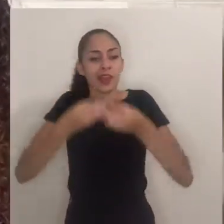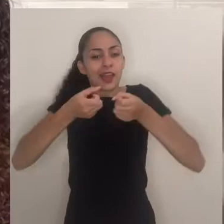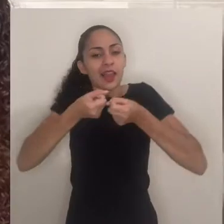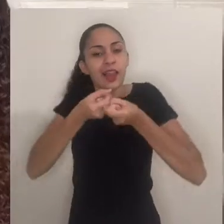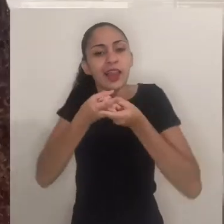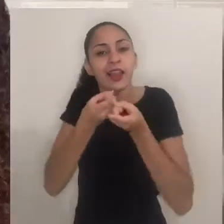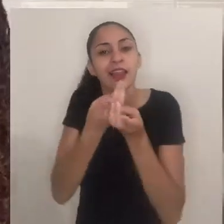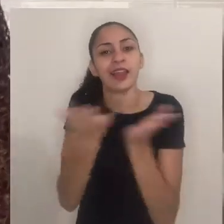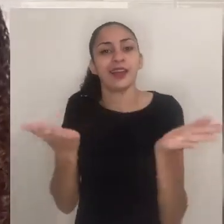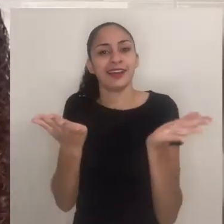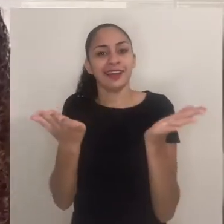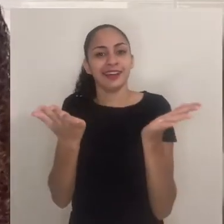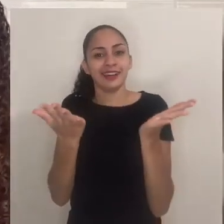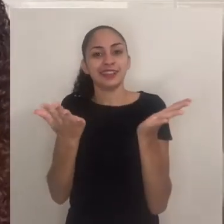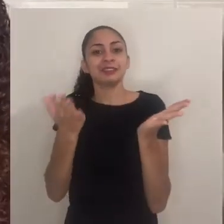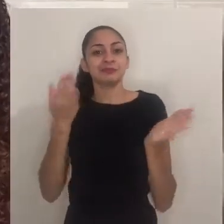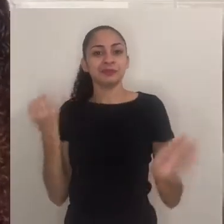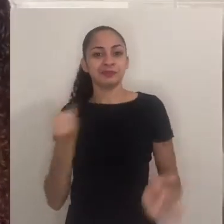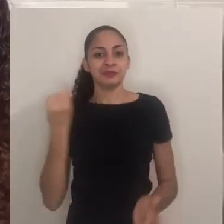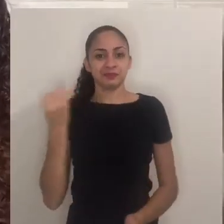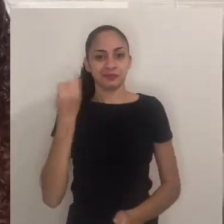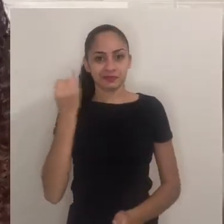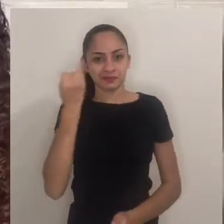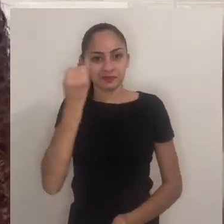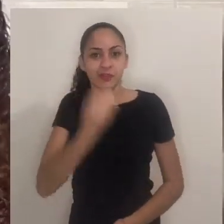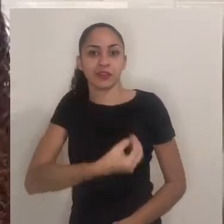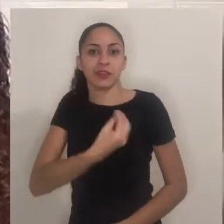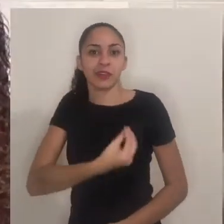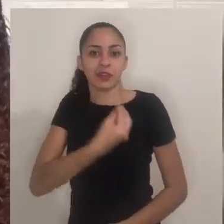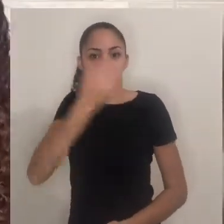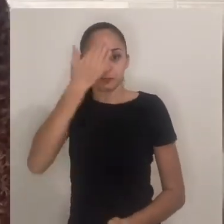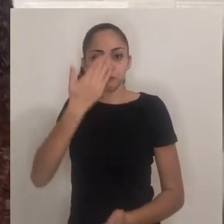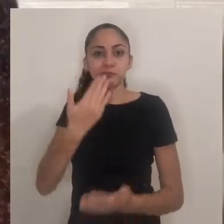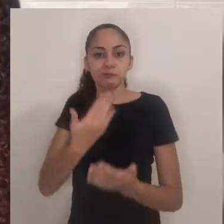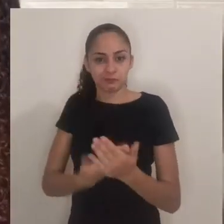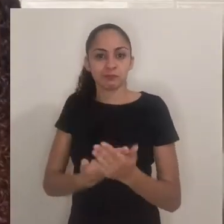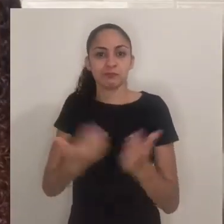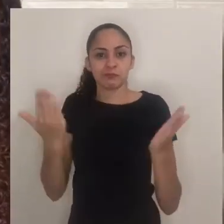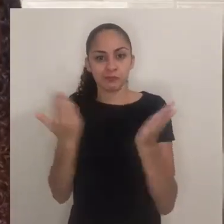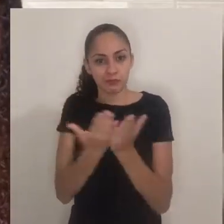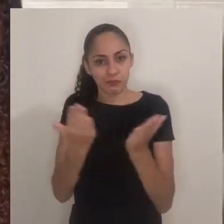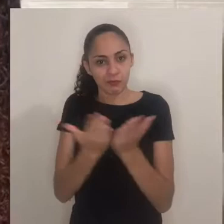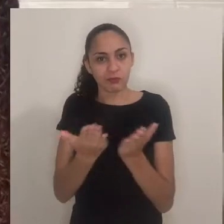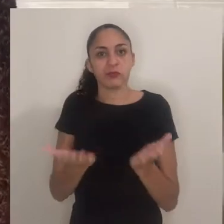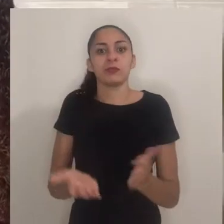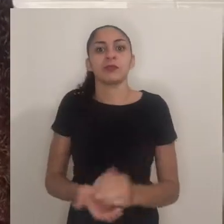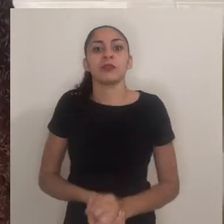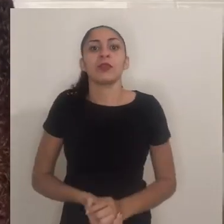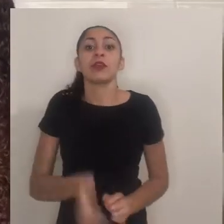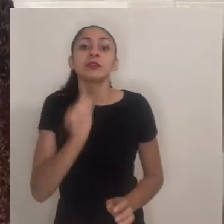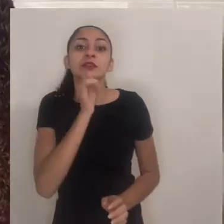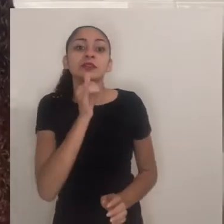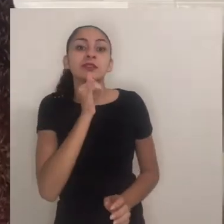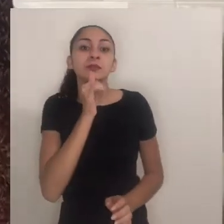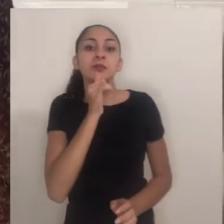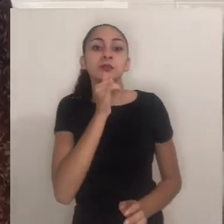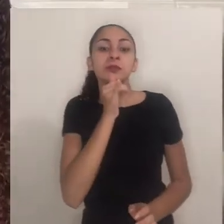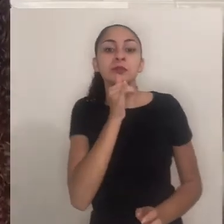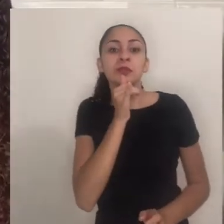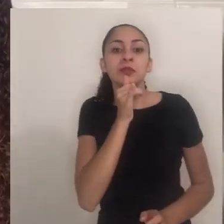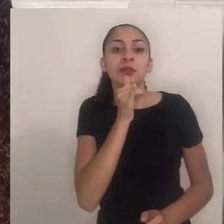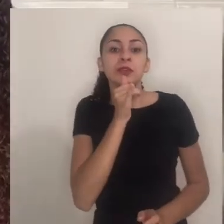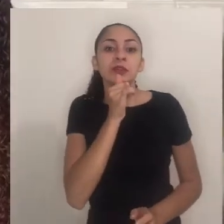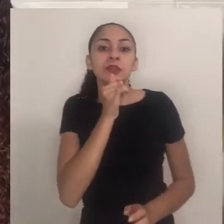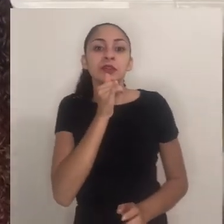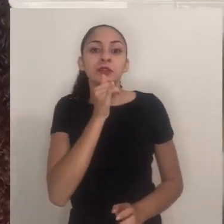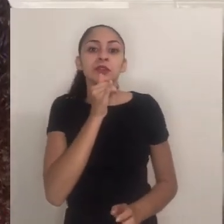motivos do porquê que a oração também é importante para a vida cristã. Um desses exemplos, um dos